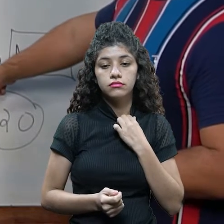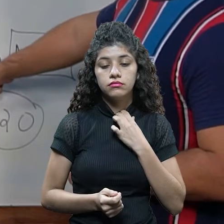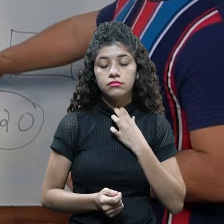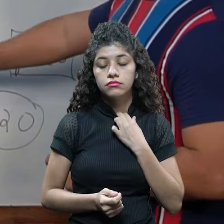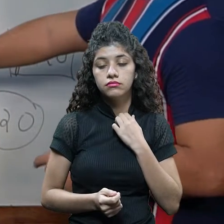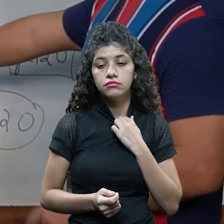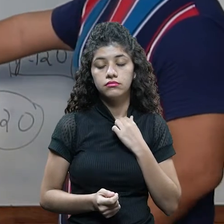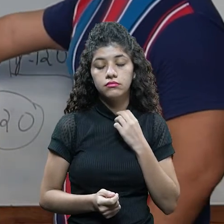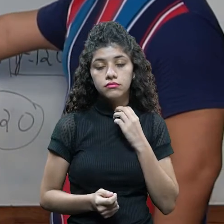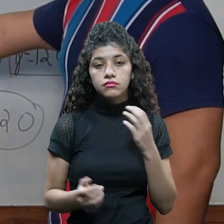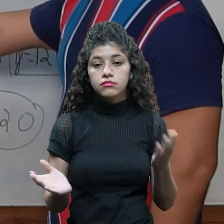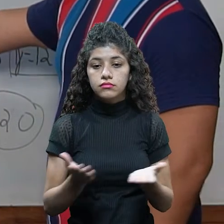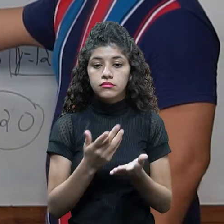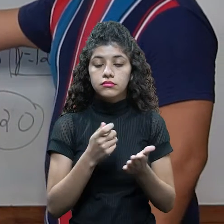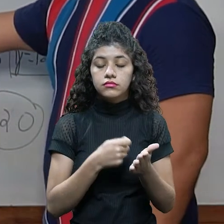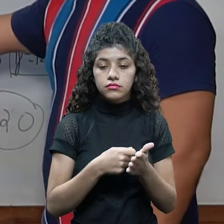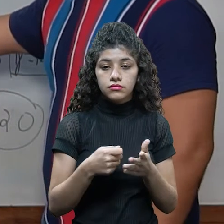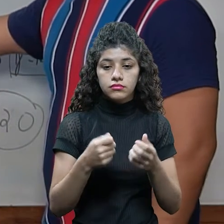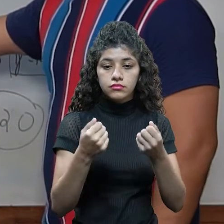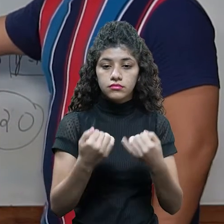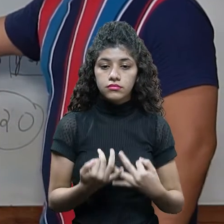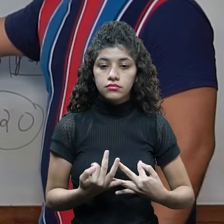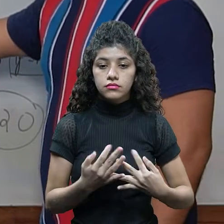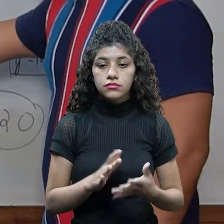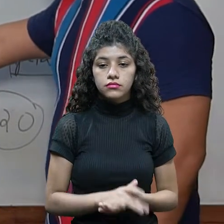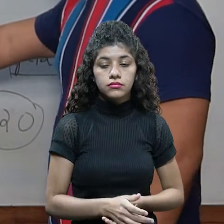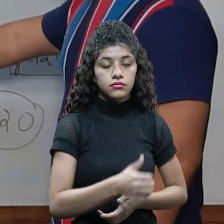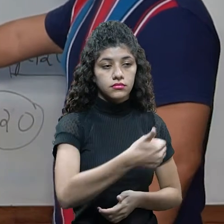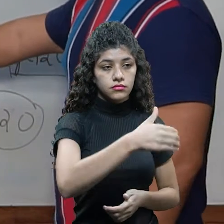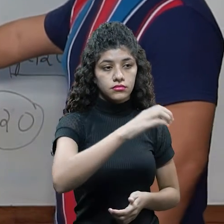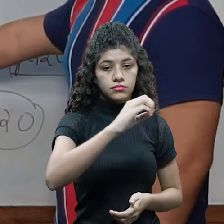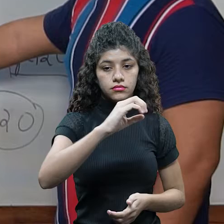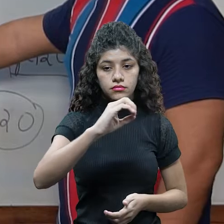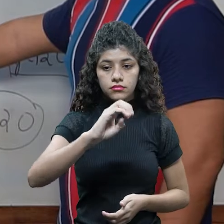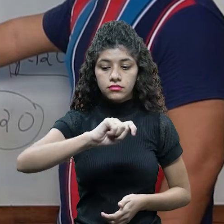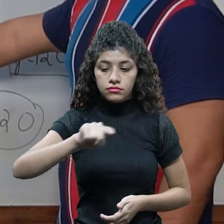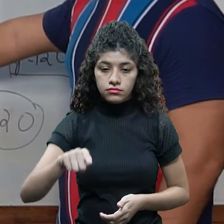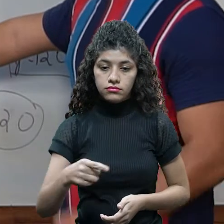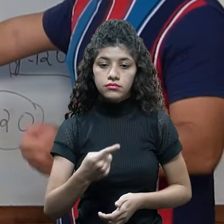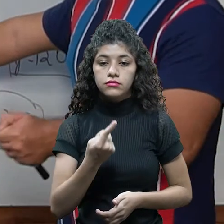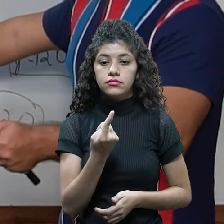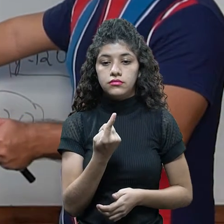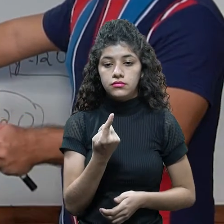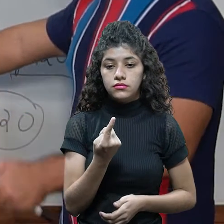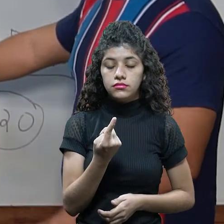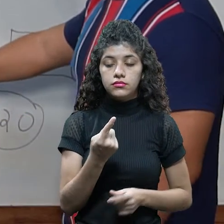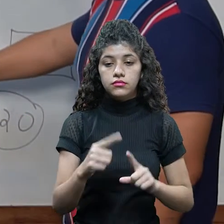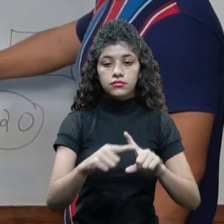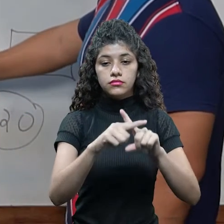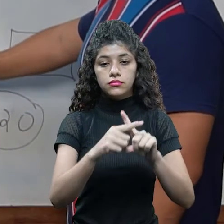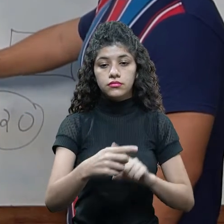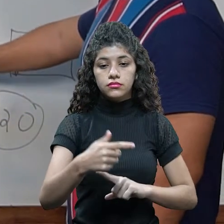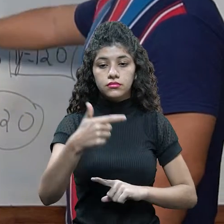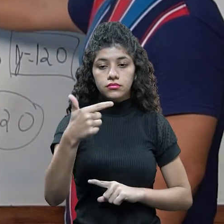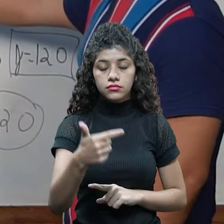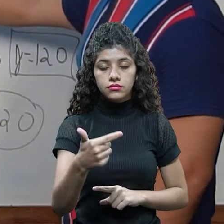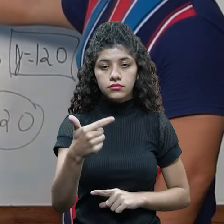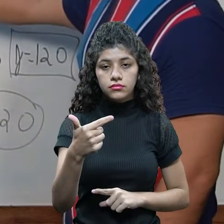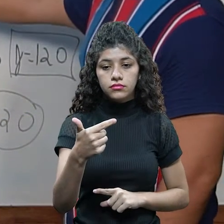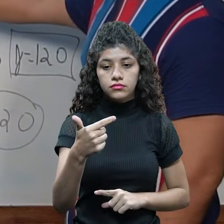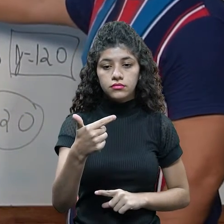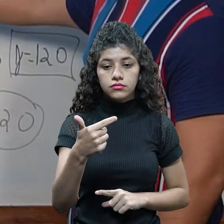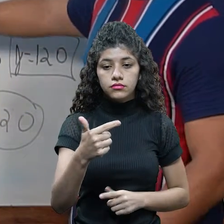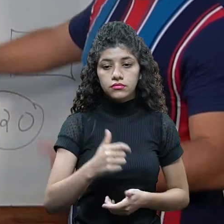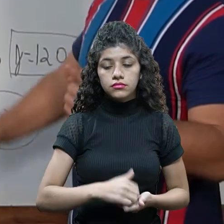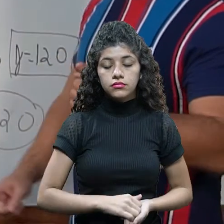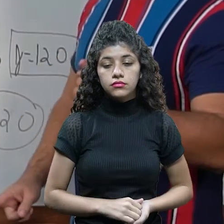6 meses. E aí eu já armei. J, que é que eu quero saber os juros, é igual a 1.000, que é o capital inicial, é o valor sem juros, vezes 2, que é a